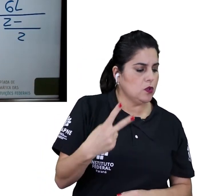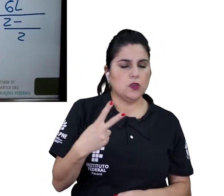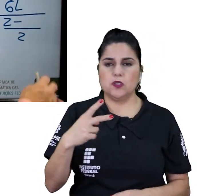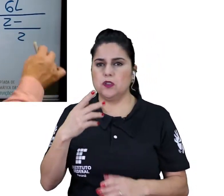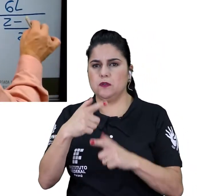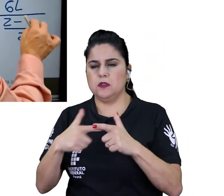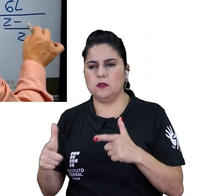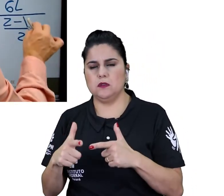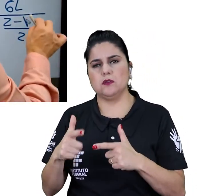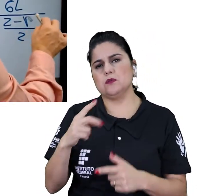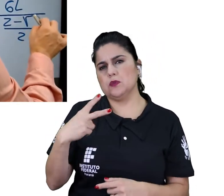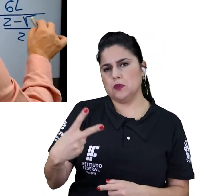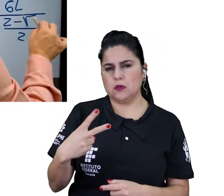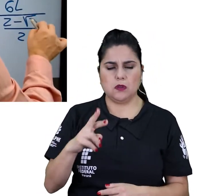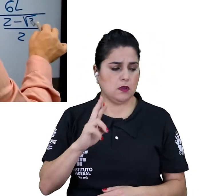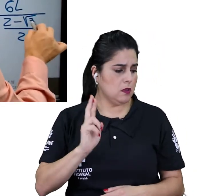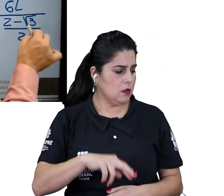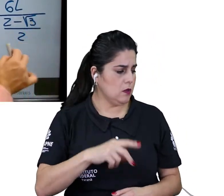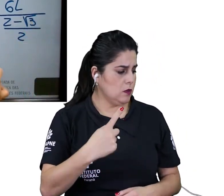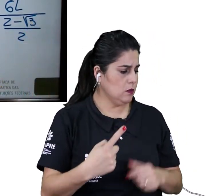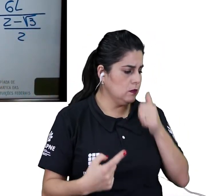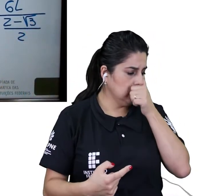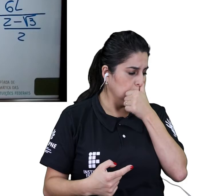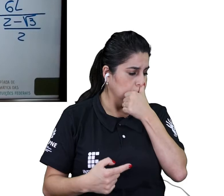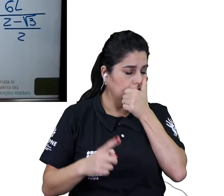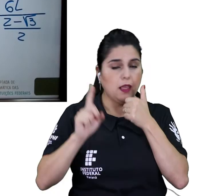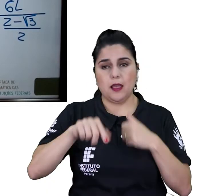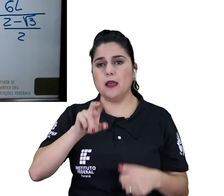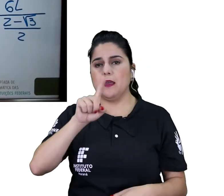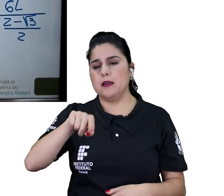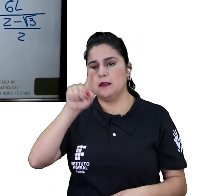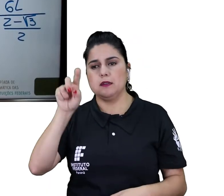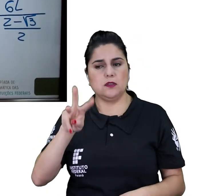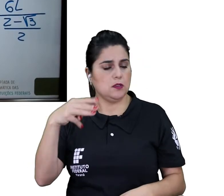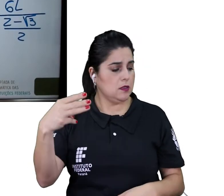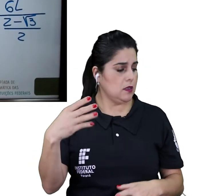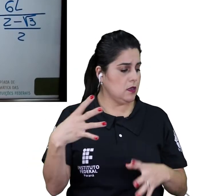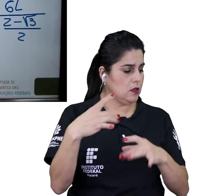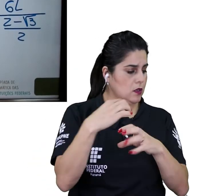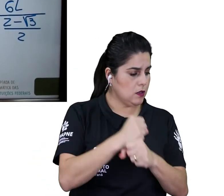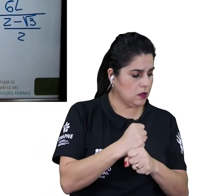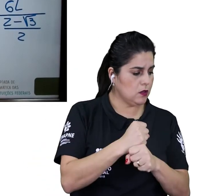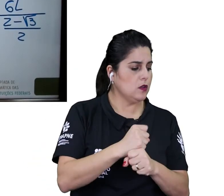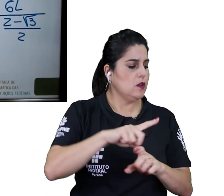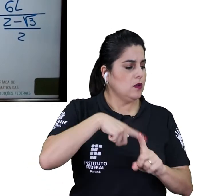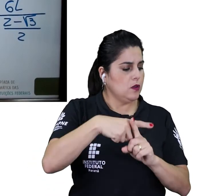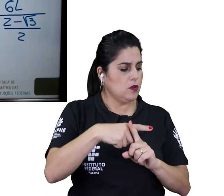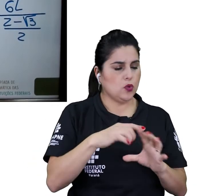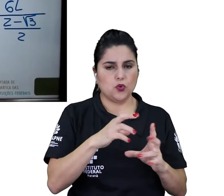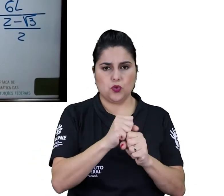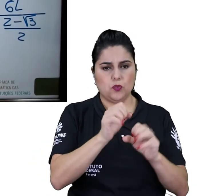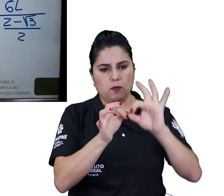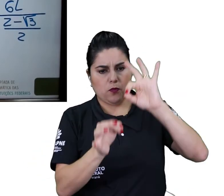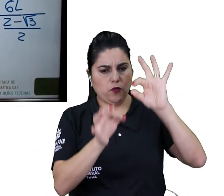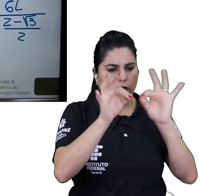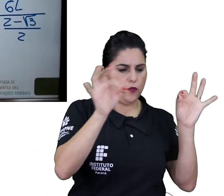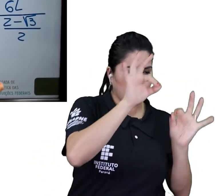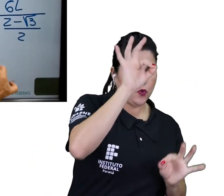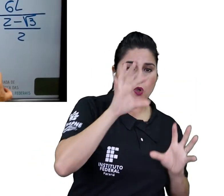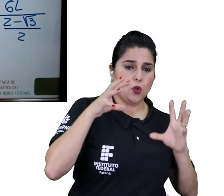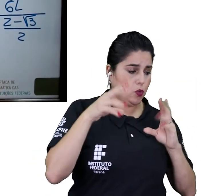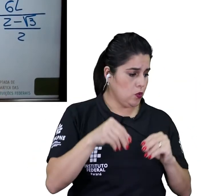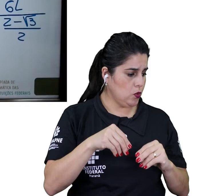é 1 vezes raiz de 3, é raiz de 3. E aí a soma dos perímetros de todos os